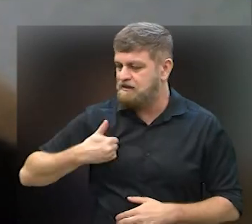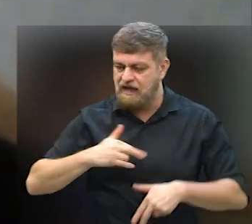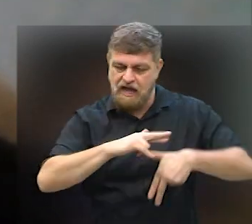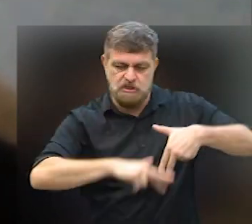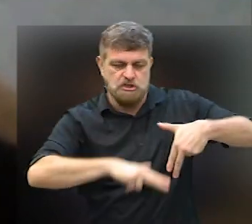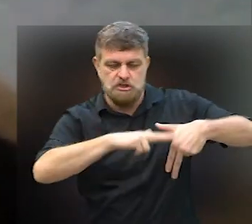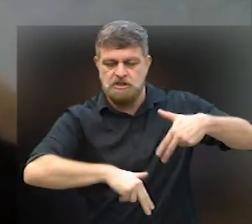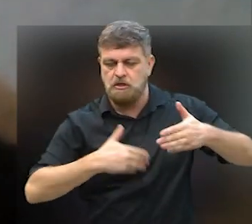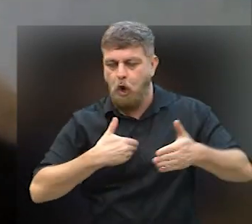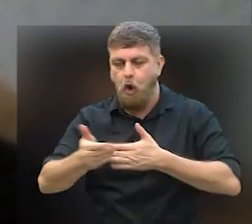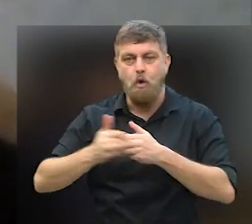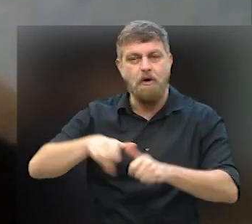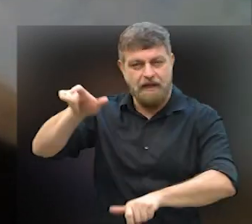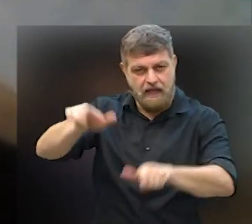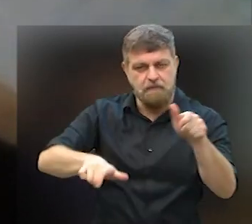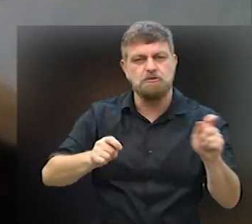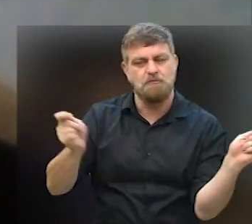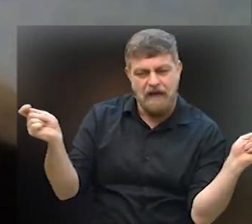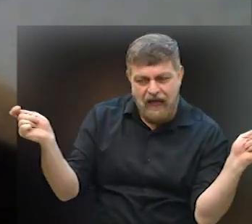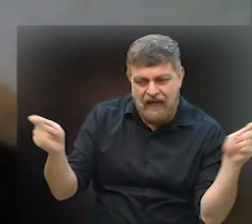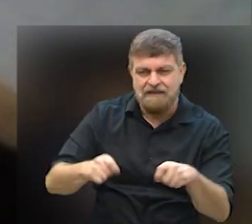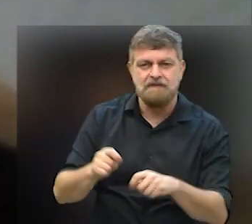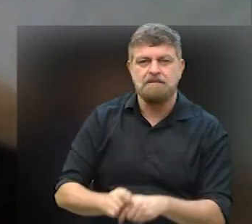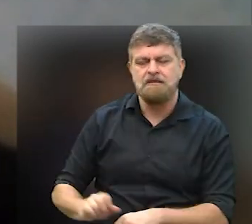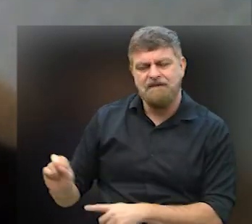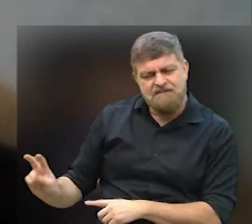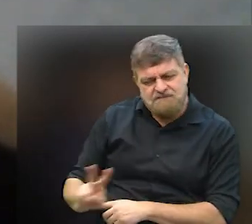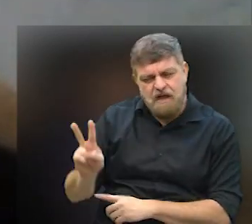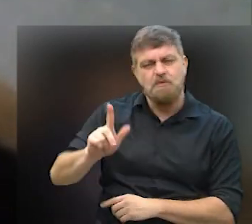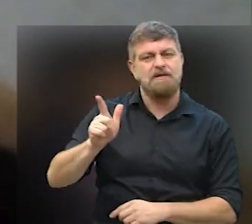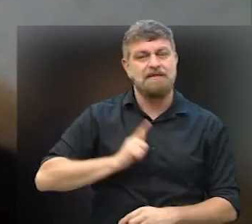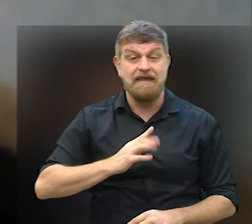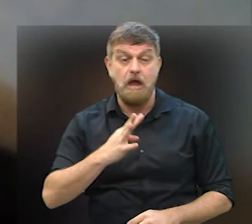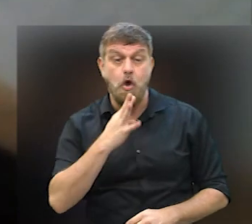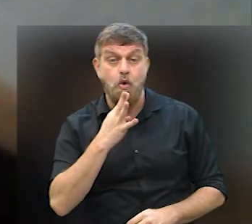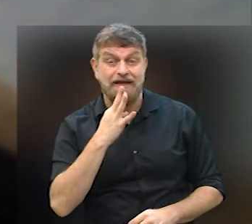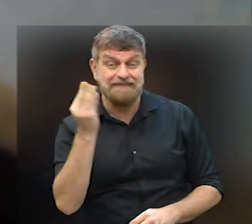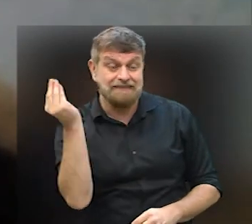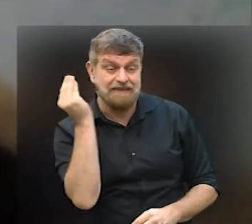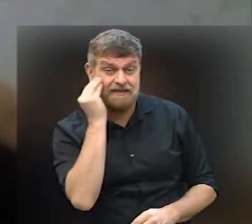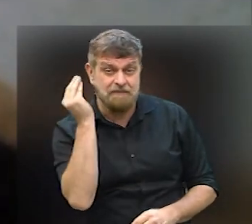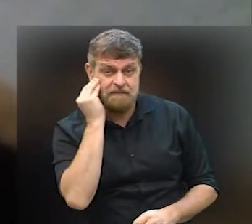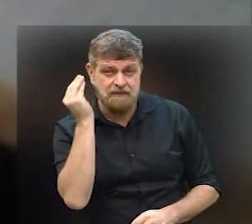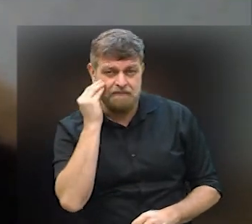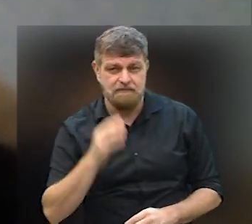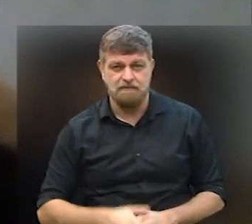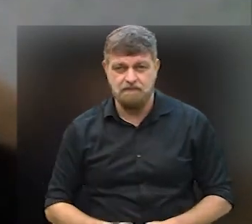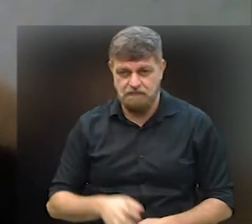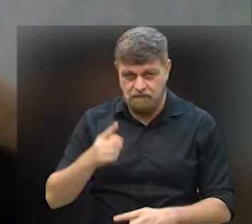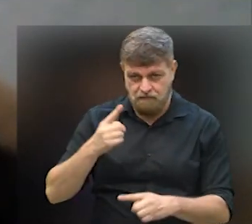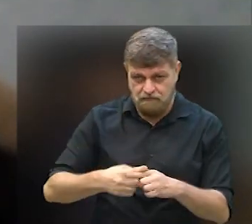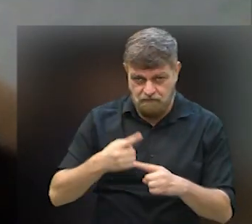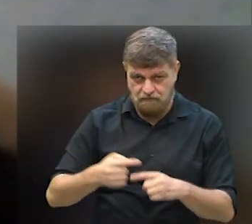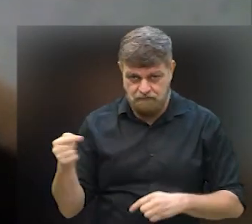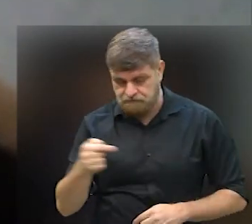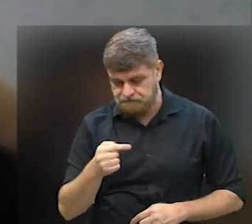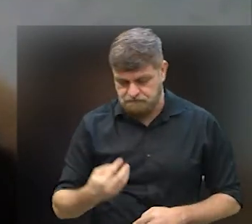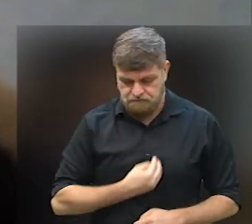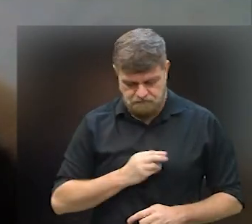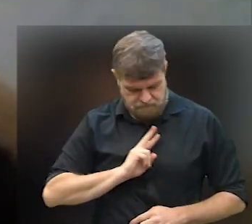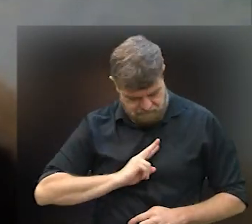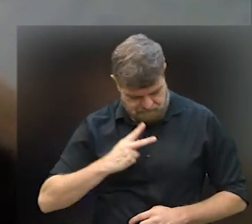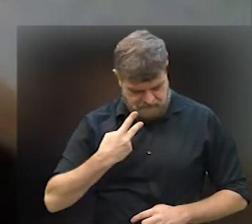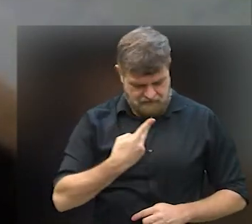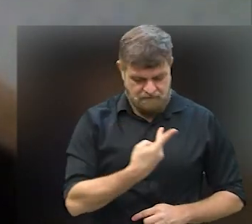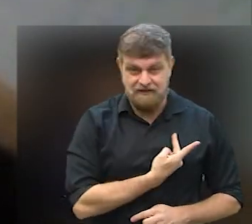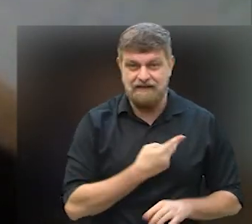de gênero, é para todo mundo, vale a pena conhecer, vale a pena experimentar, e justamente por gerar